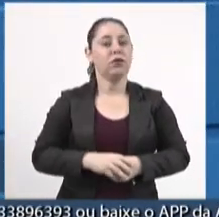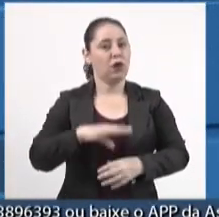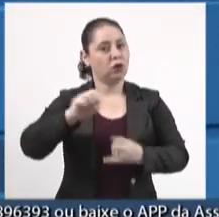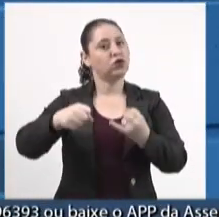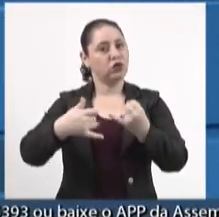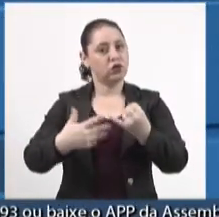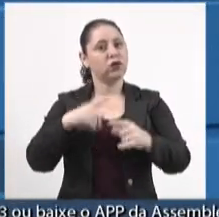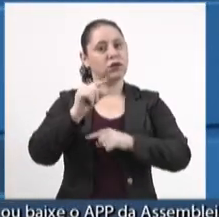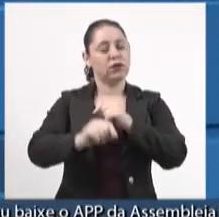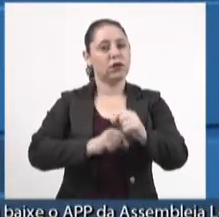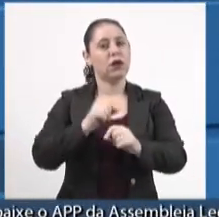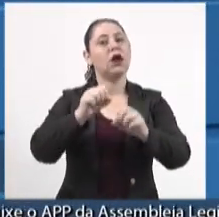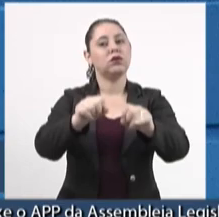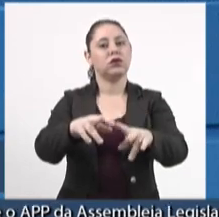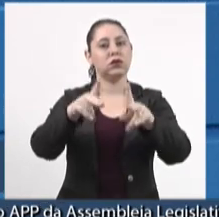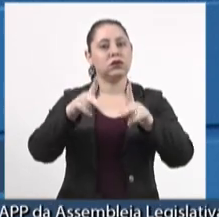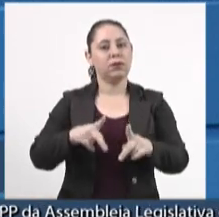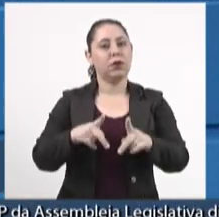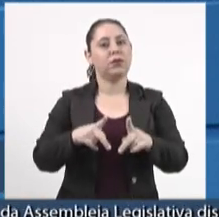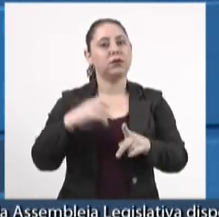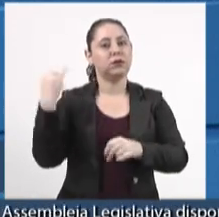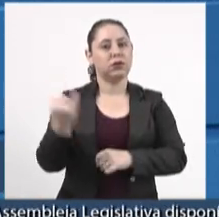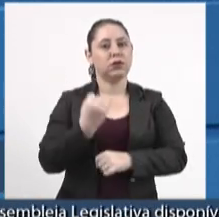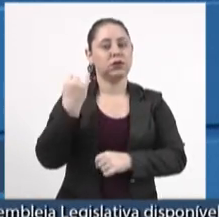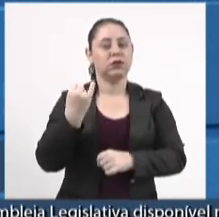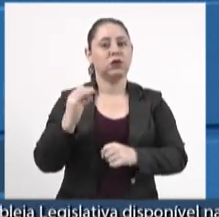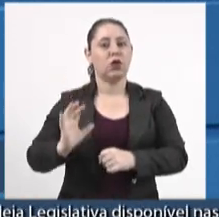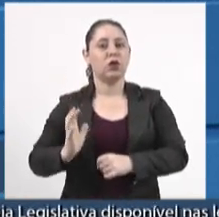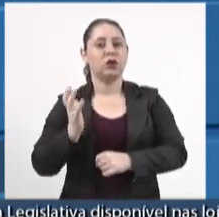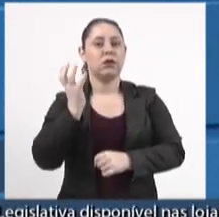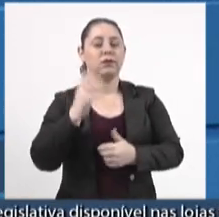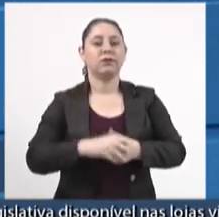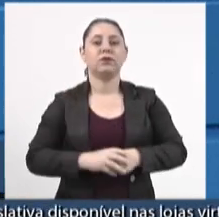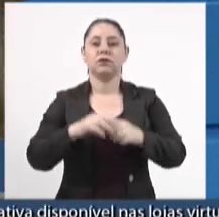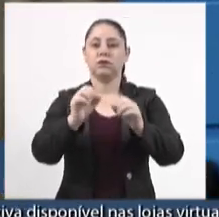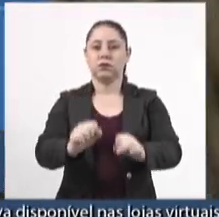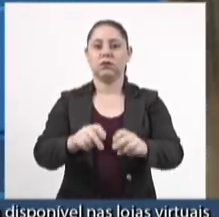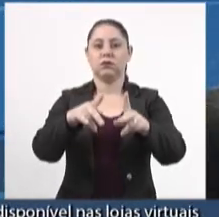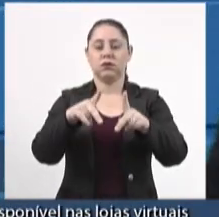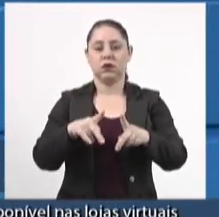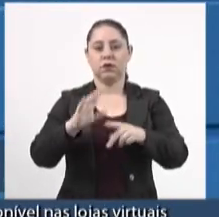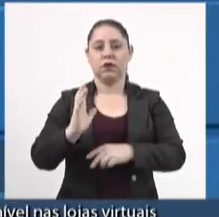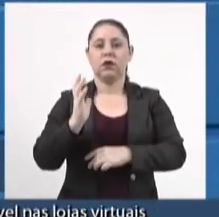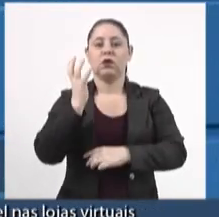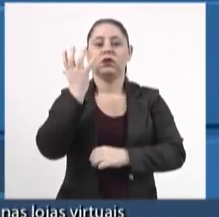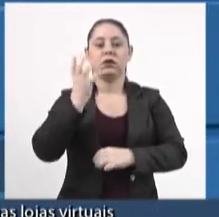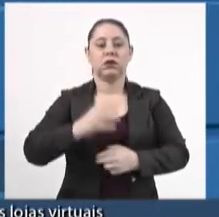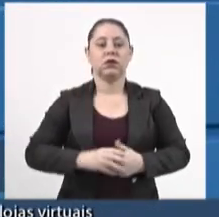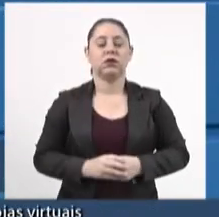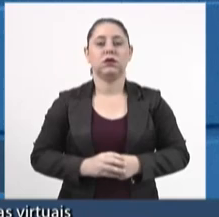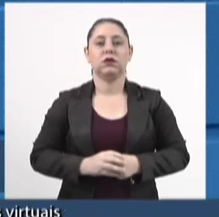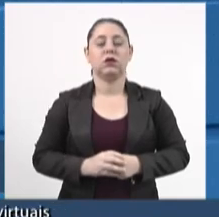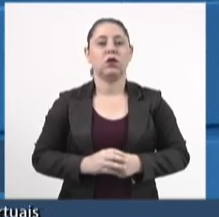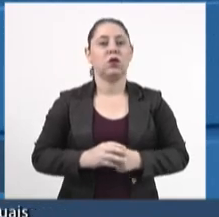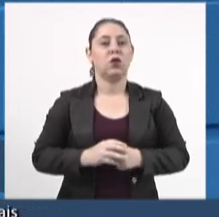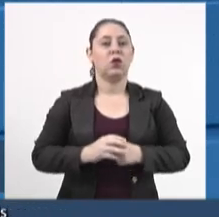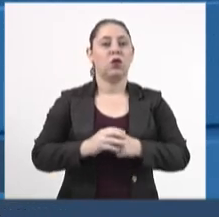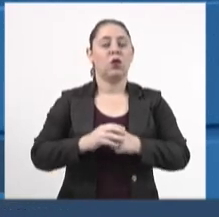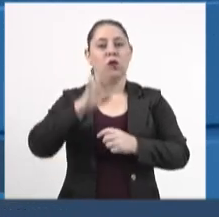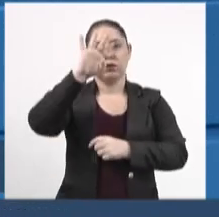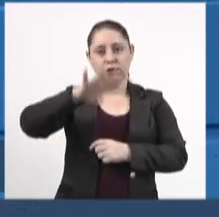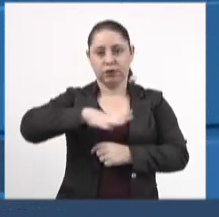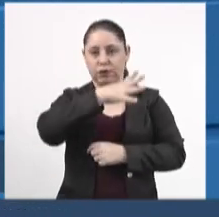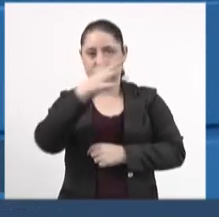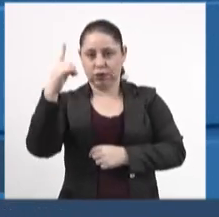realização das referidas audiências públicas. As audiências, senhor presidente, vão ocorrer no seguinte